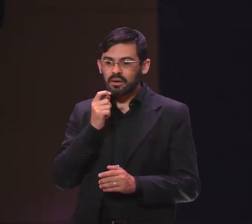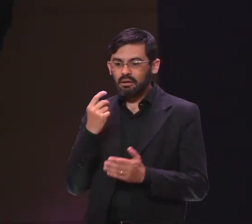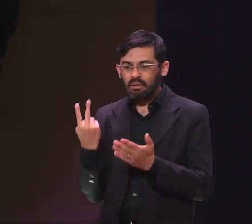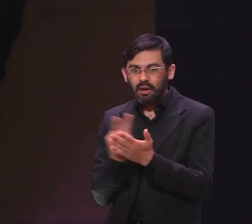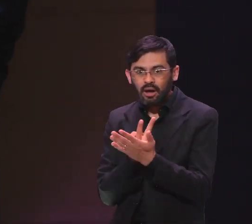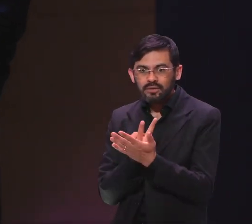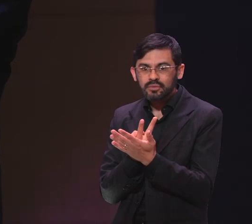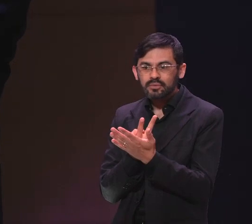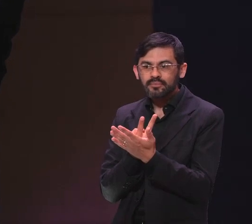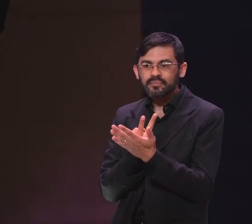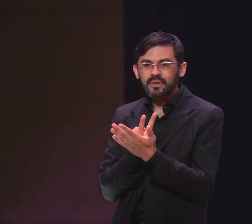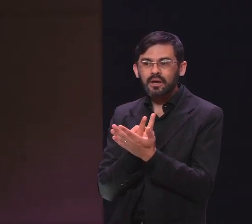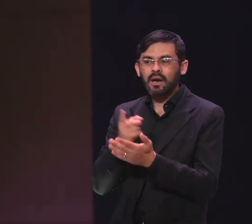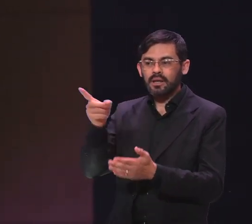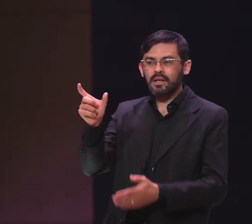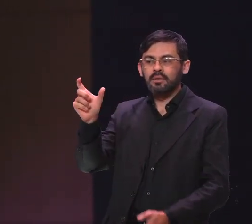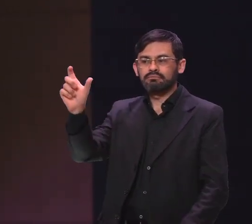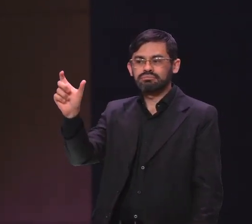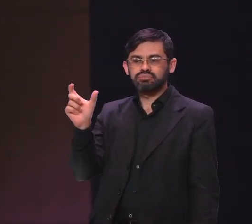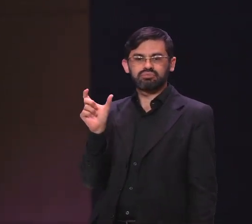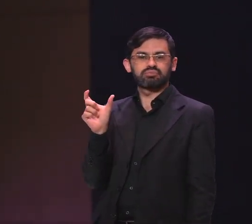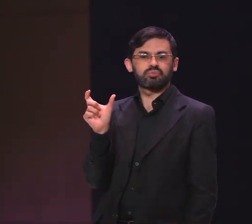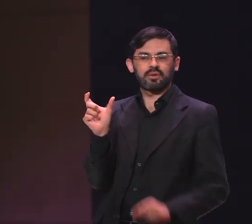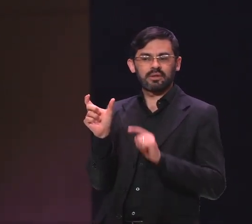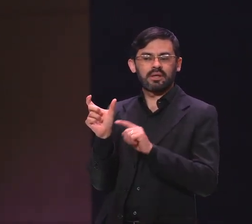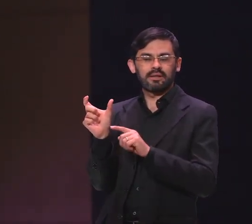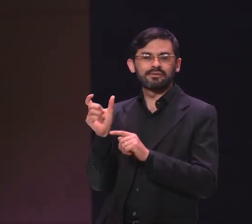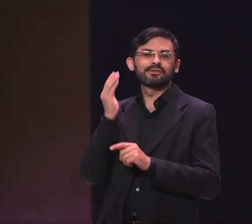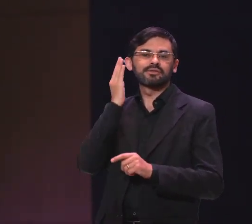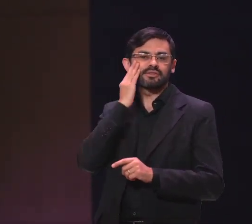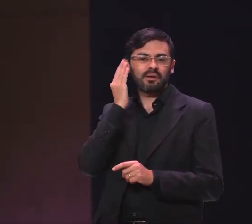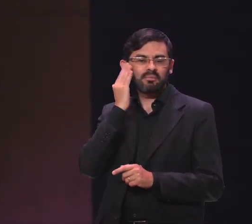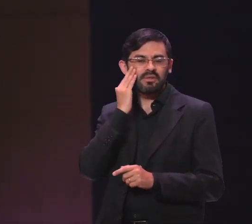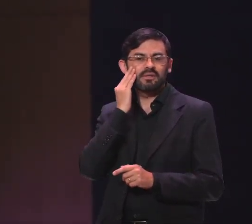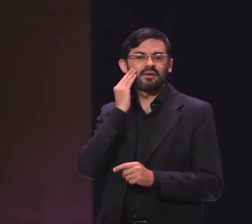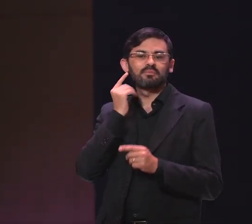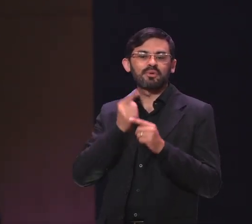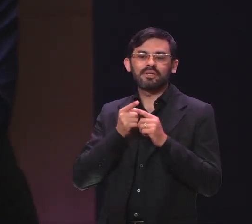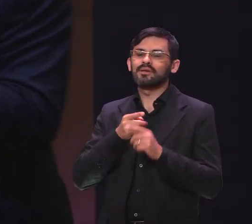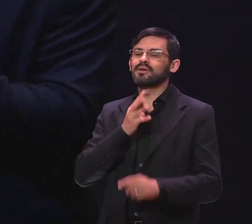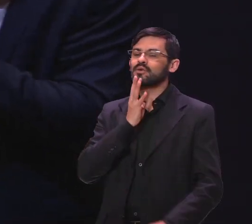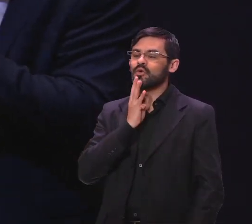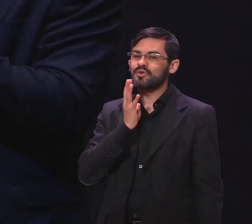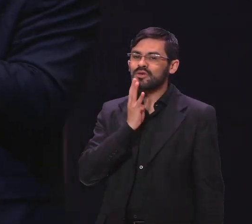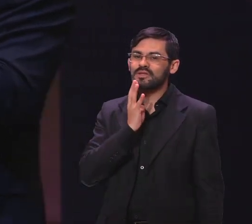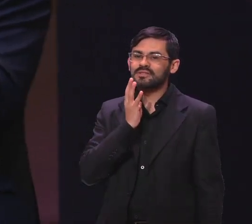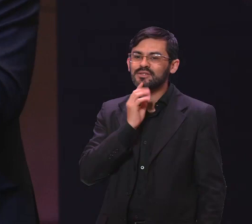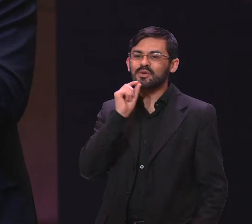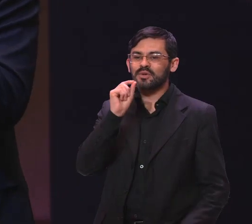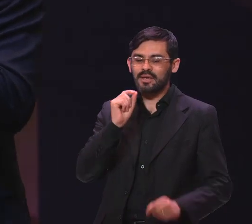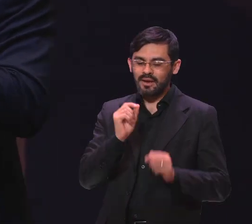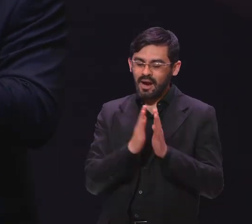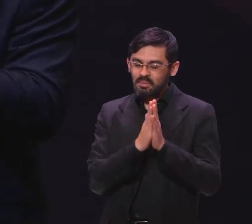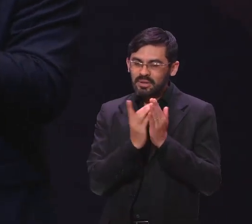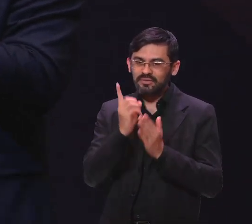de simples, aquele homem não ia ser enganado, porque ele estava com a